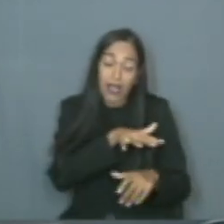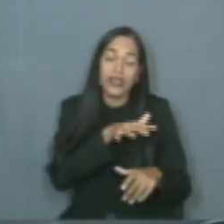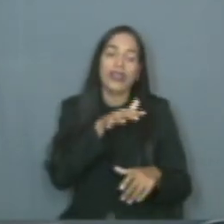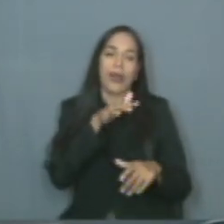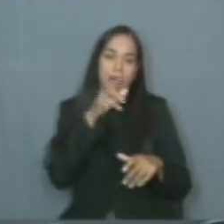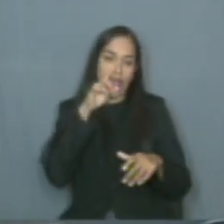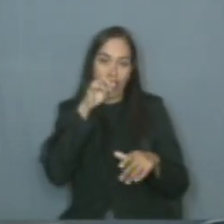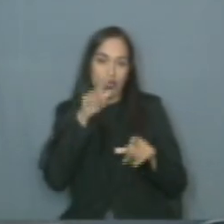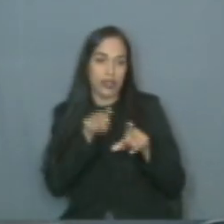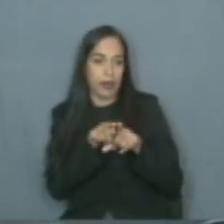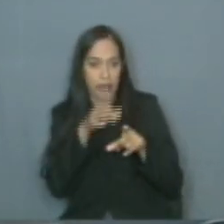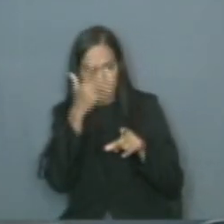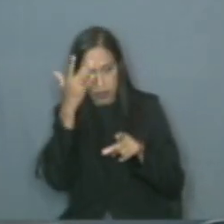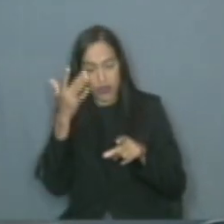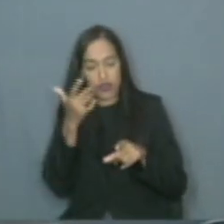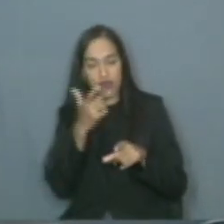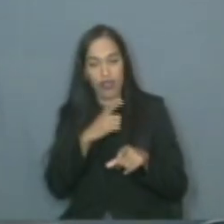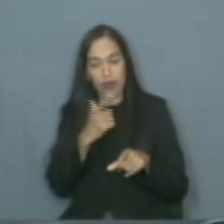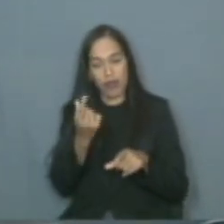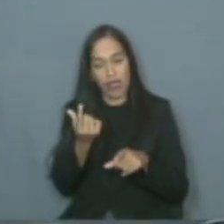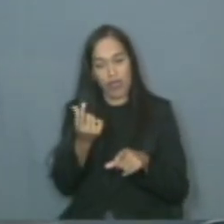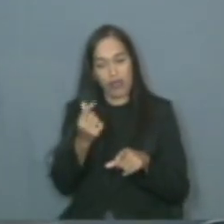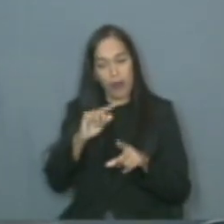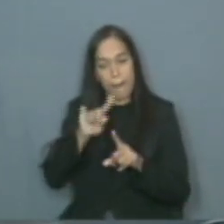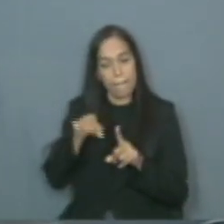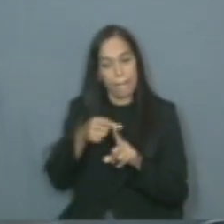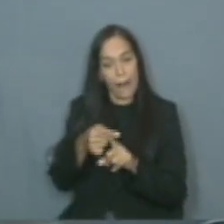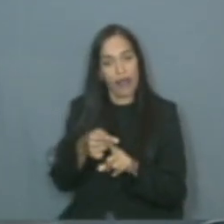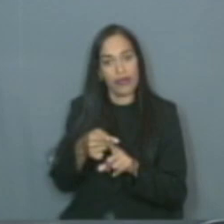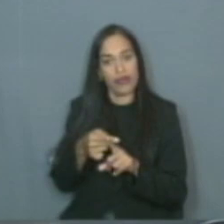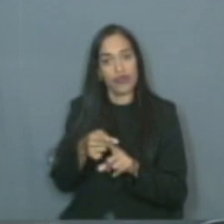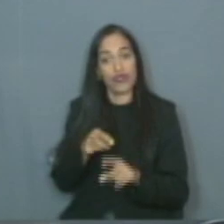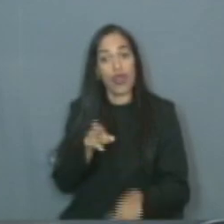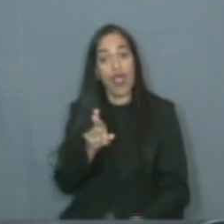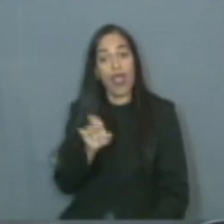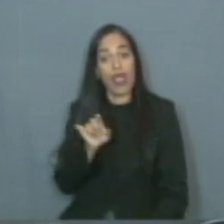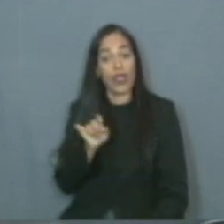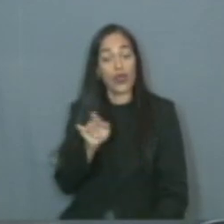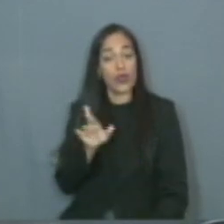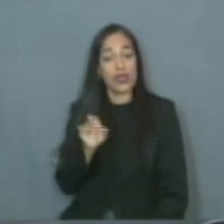têm um adicional de insalubridade. Os redutores de danos não têm.